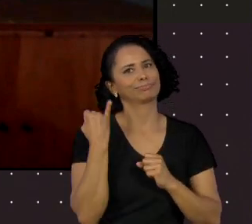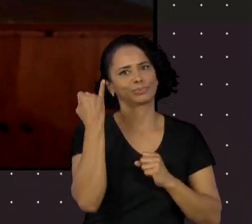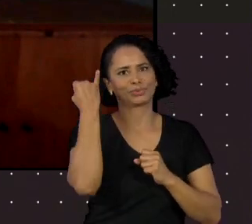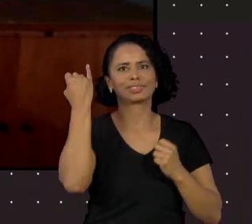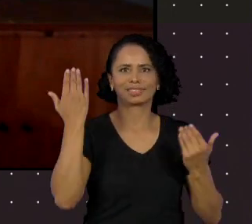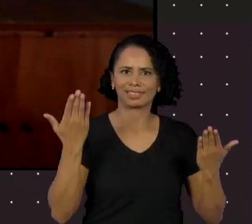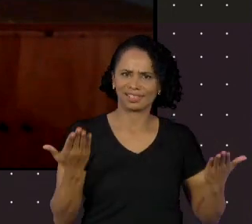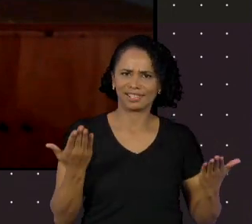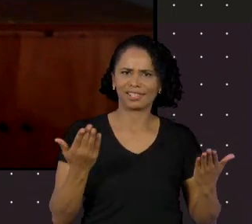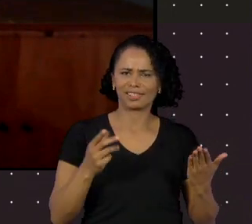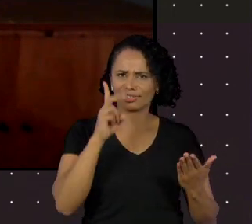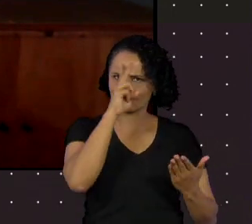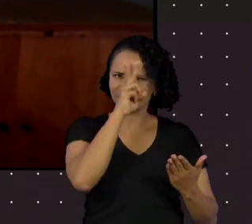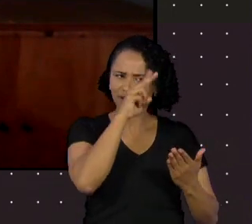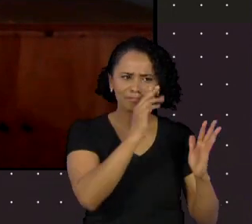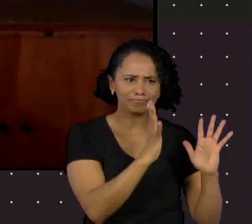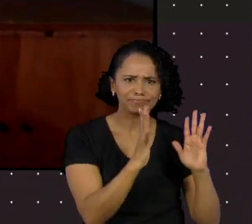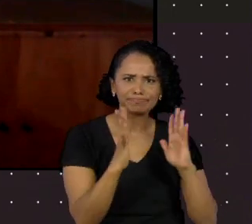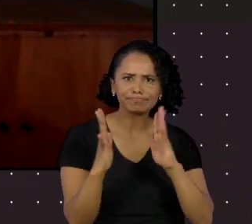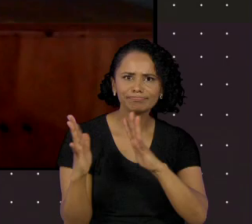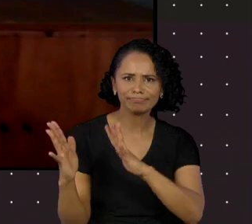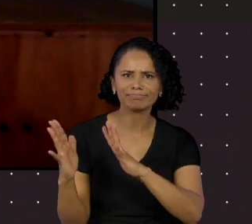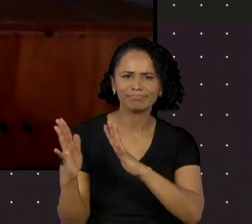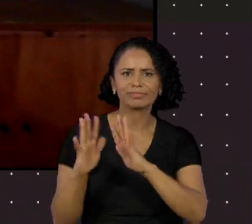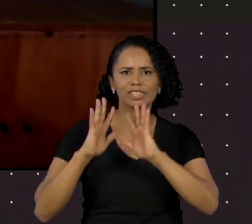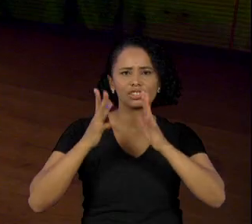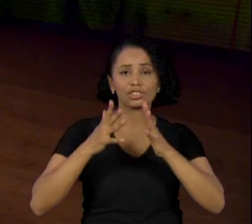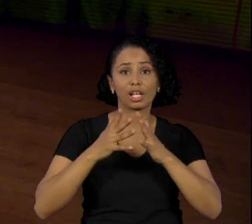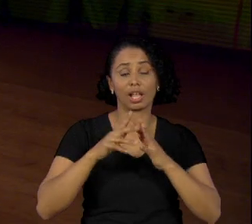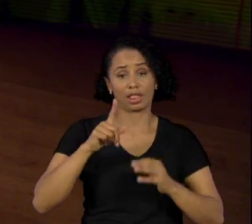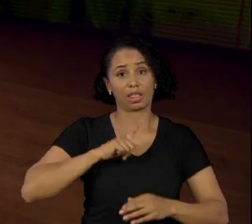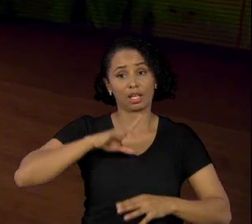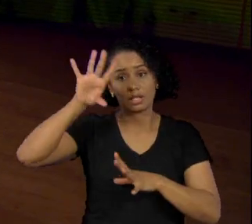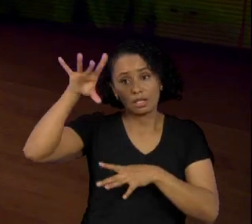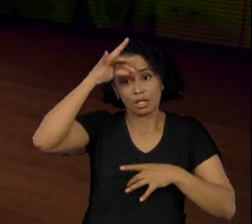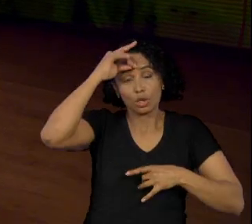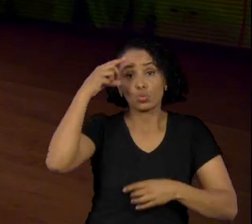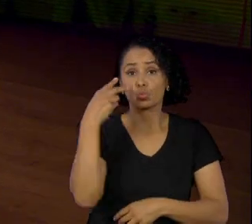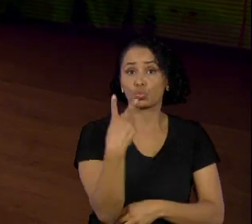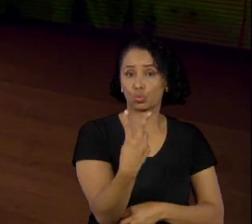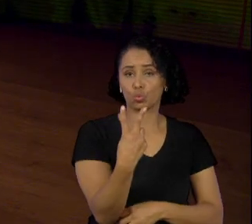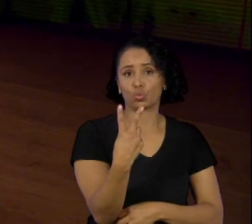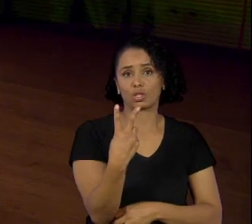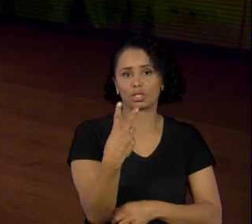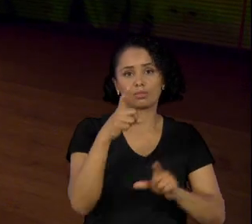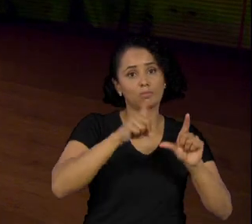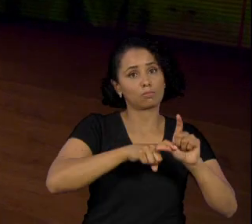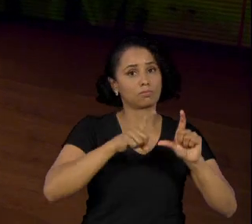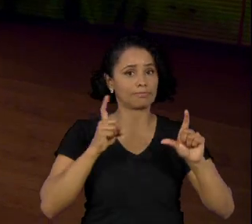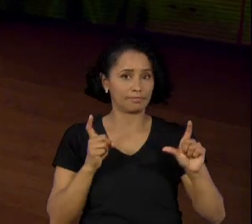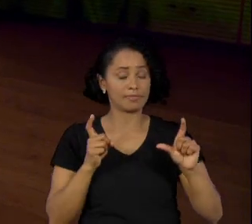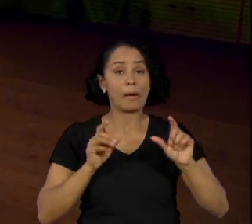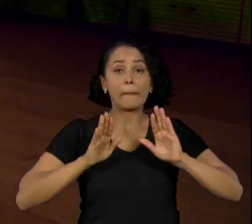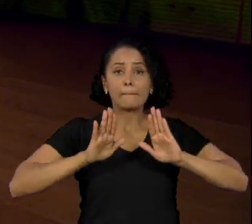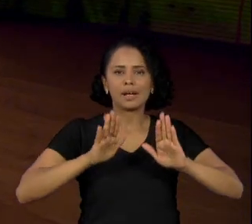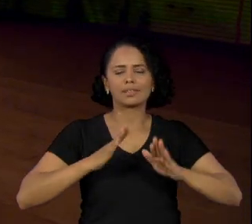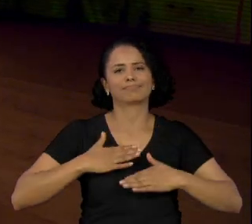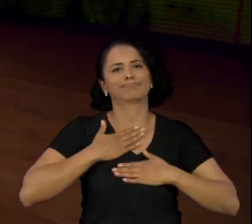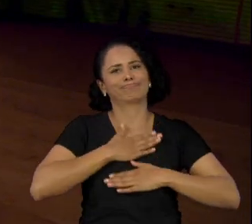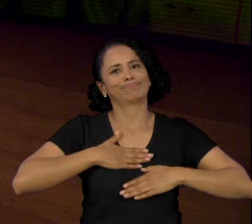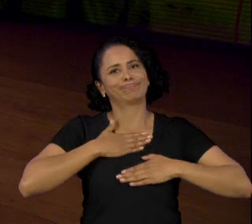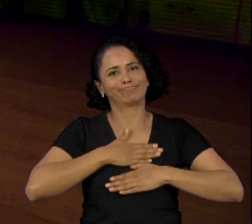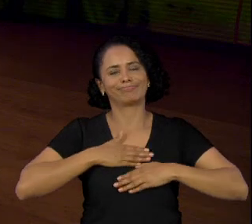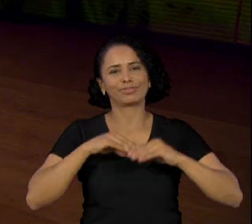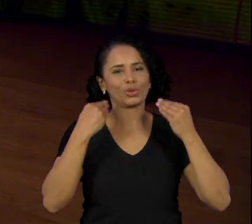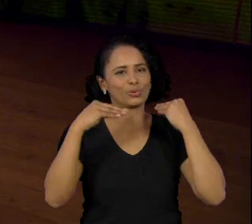história. São duas personagens totalmente dependentes ali. Então, para mim foi um prazer fazer essa novela com